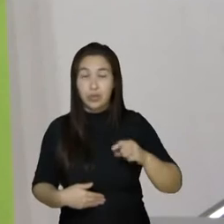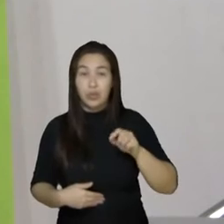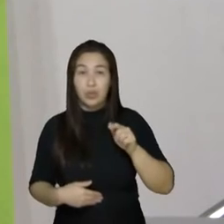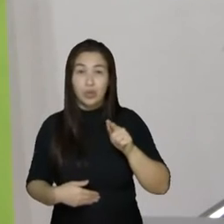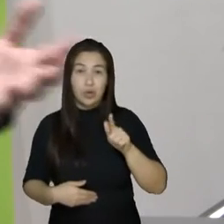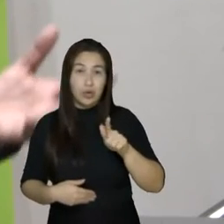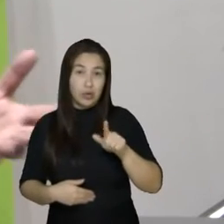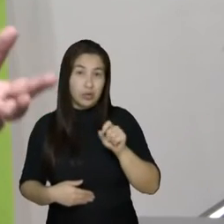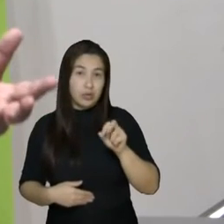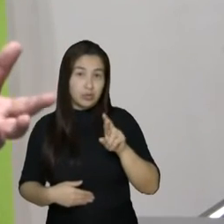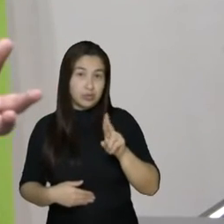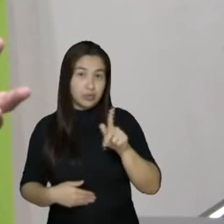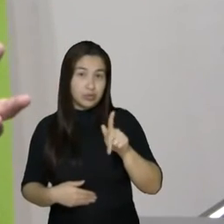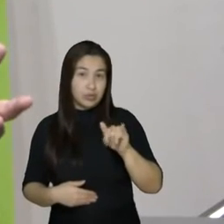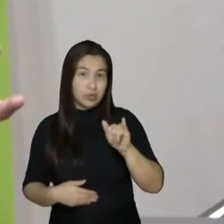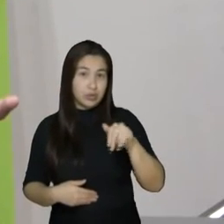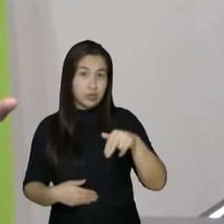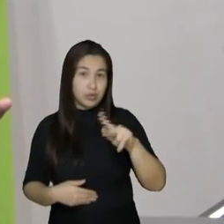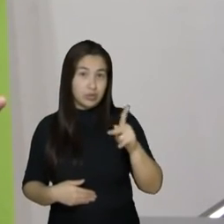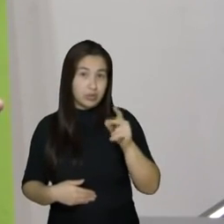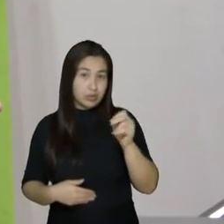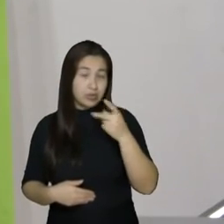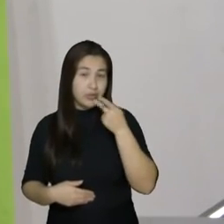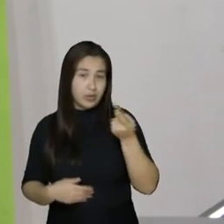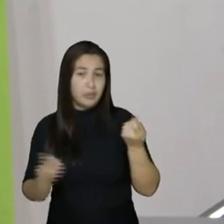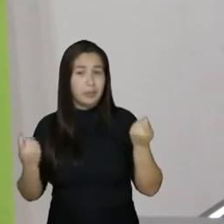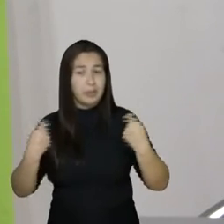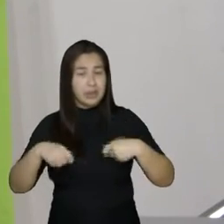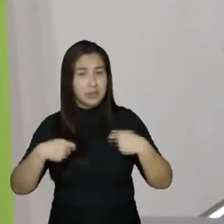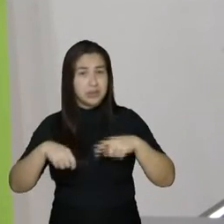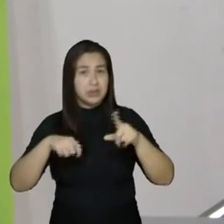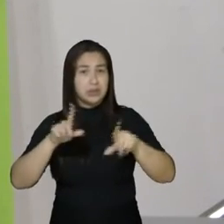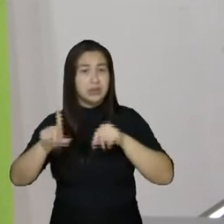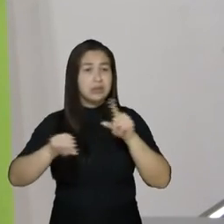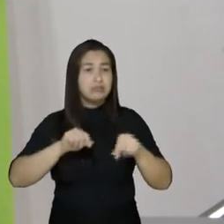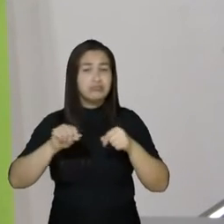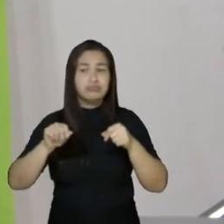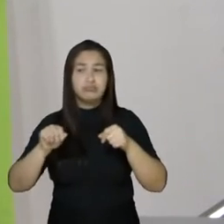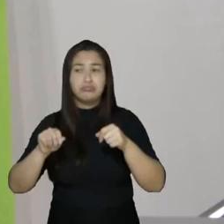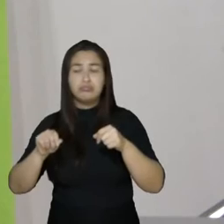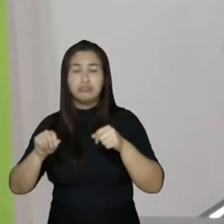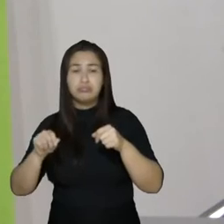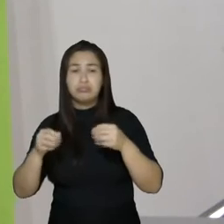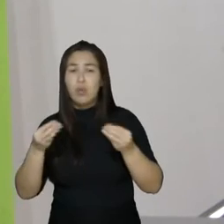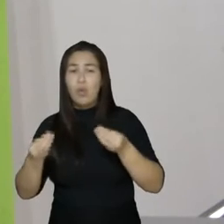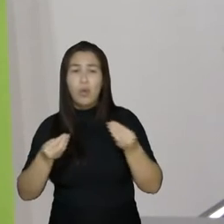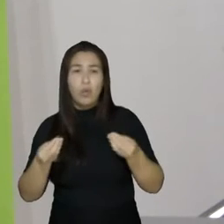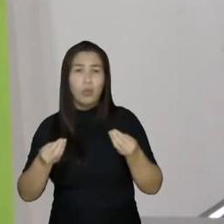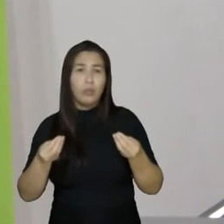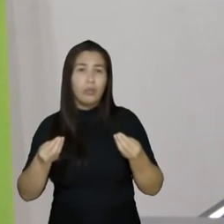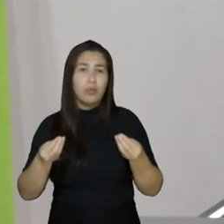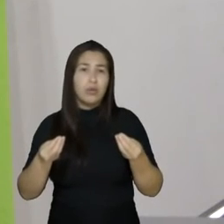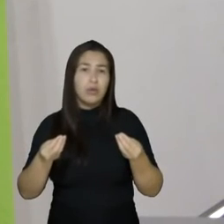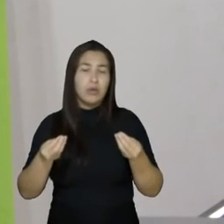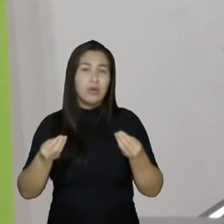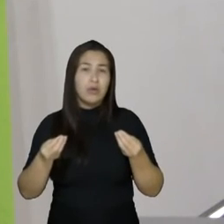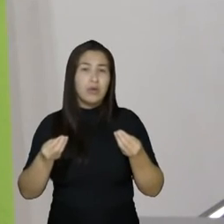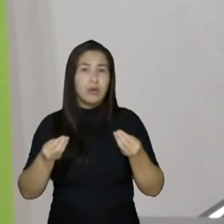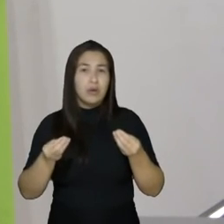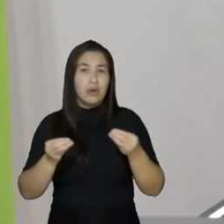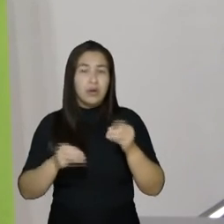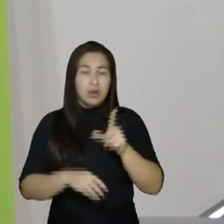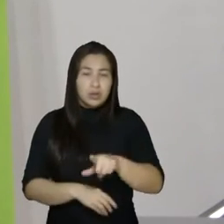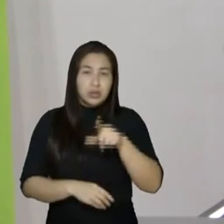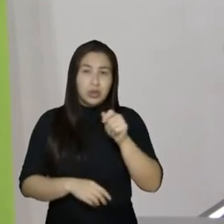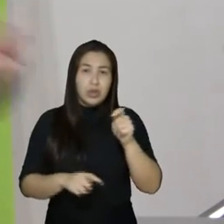sentido de que tem que se encontrar alternativa. E a alternativa é mutirão. A alternativa